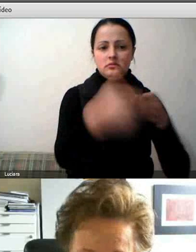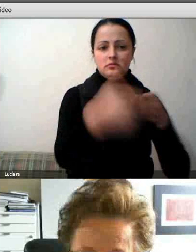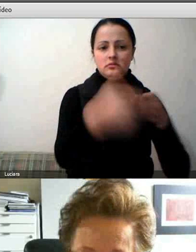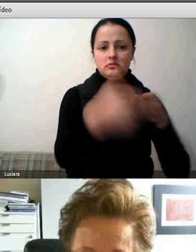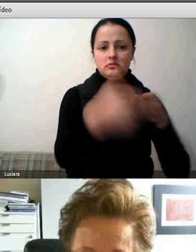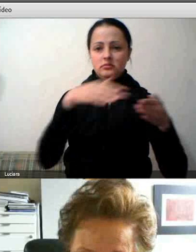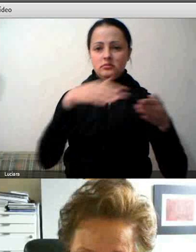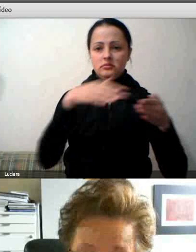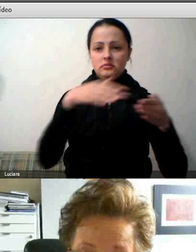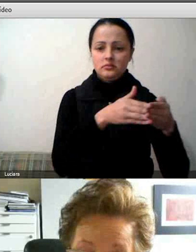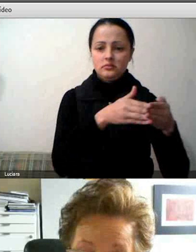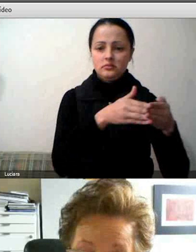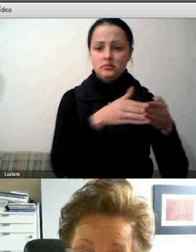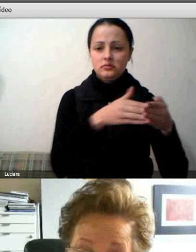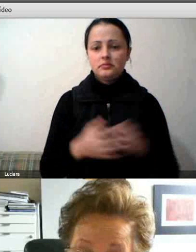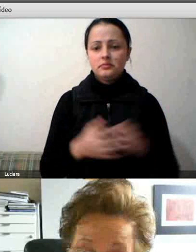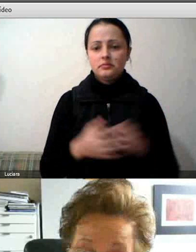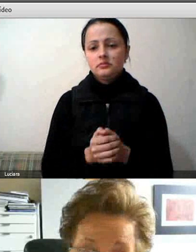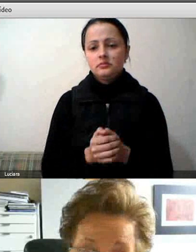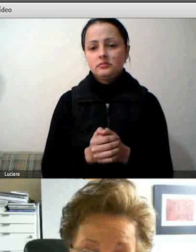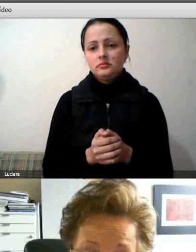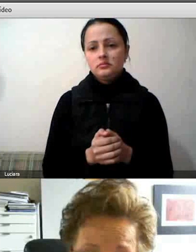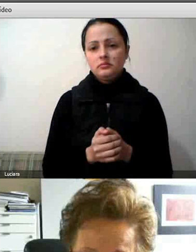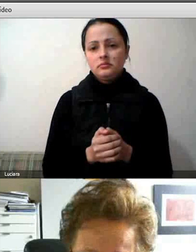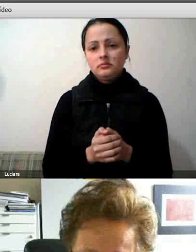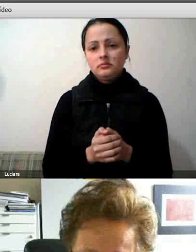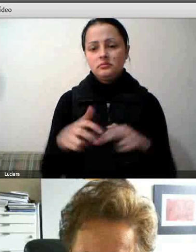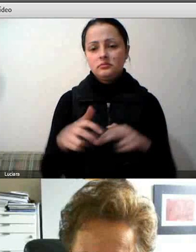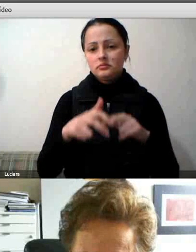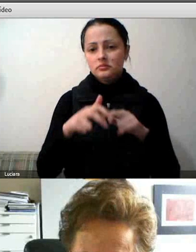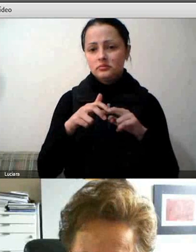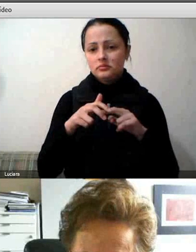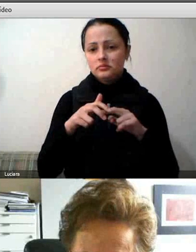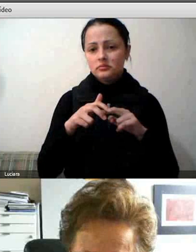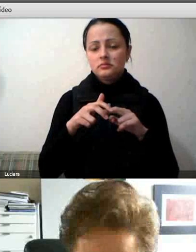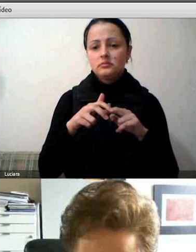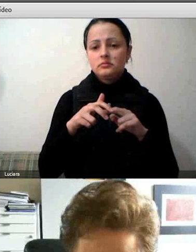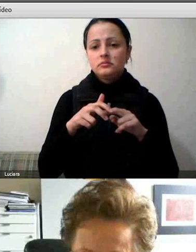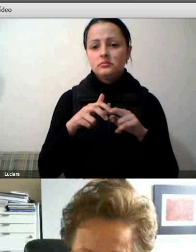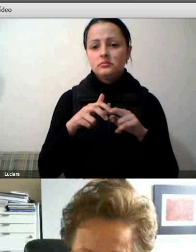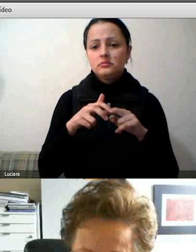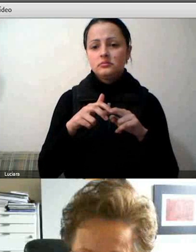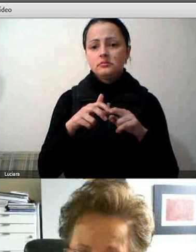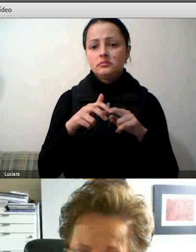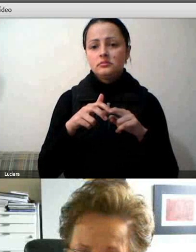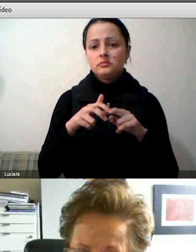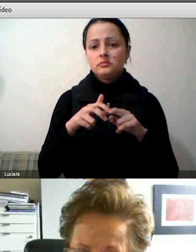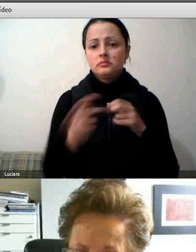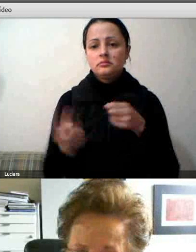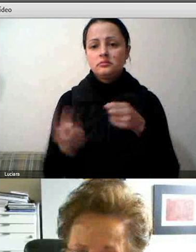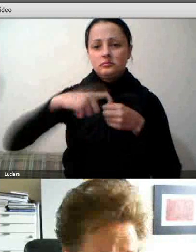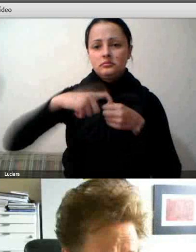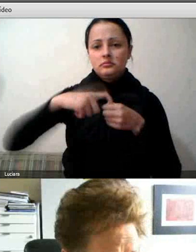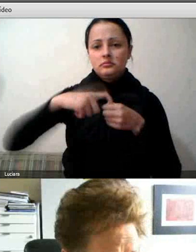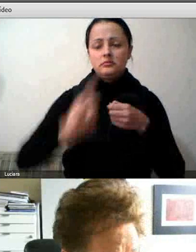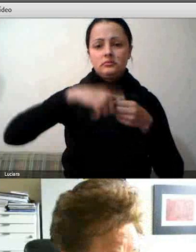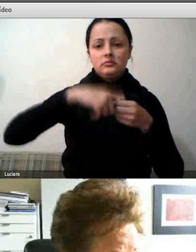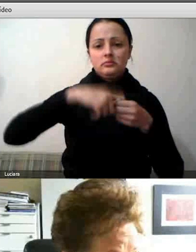com o secretário de Educação, fazer um consórcio de universidades. Um consórcio em que as universidades